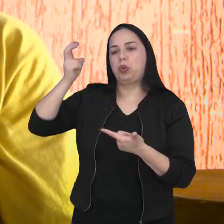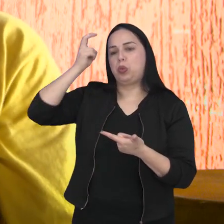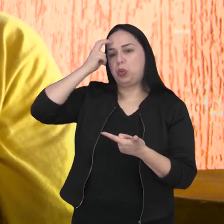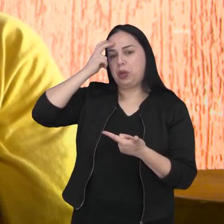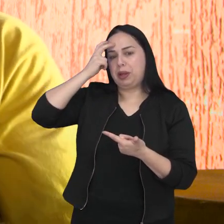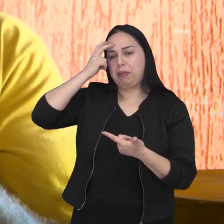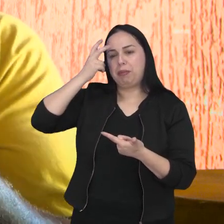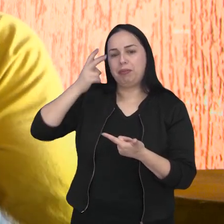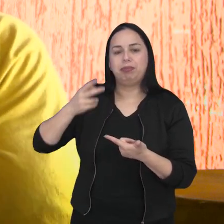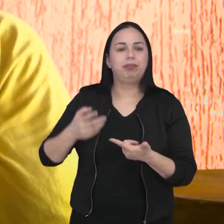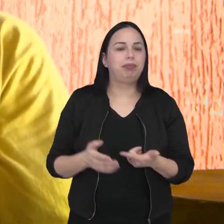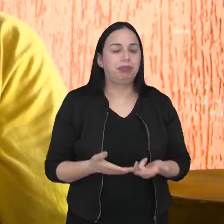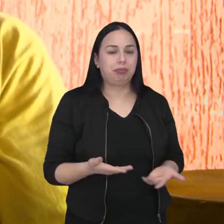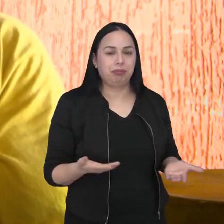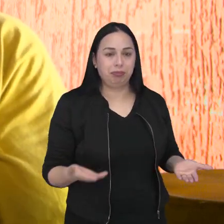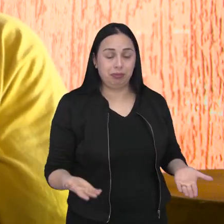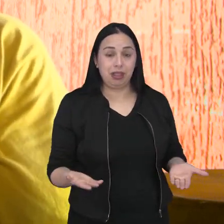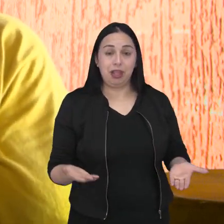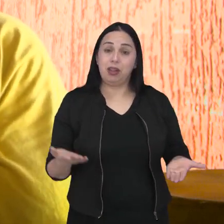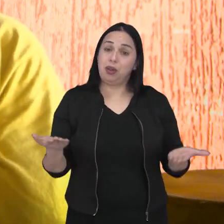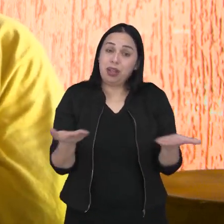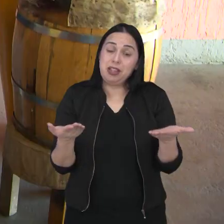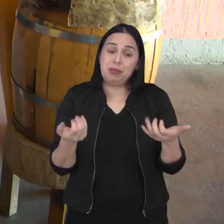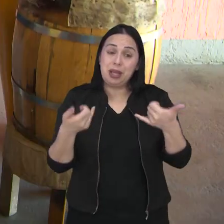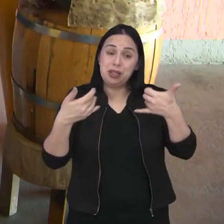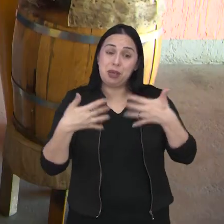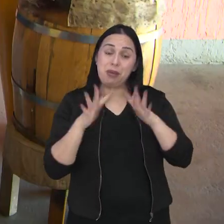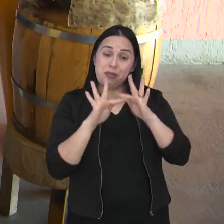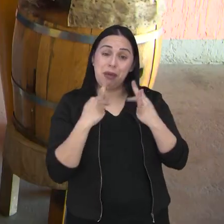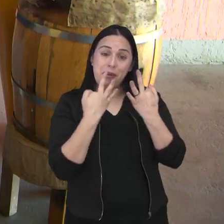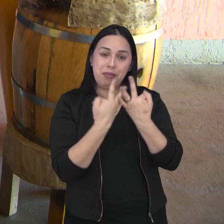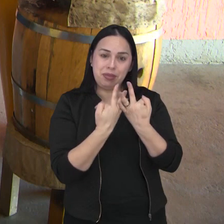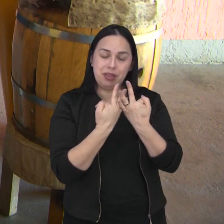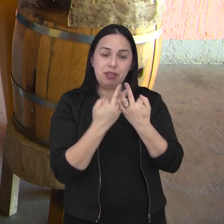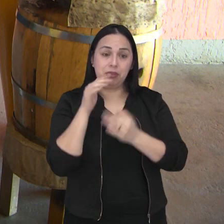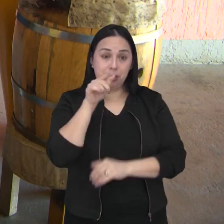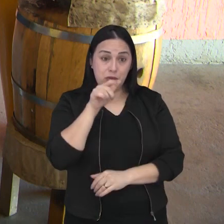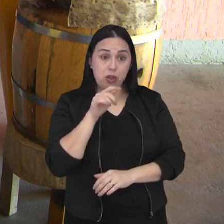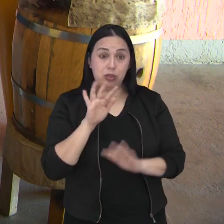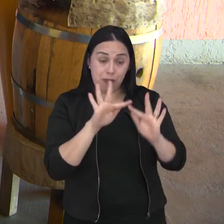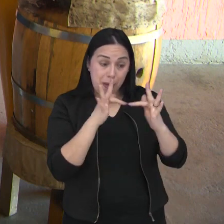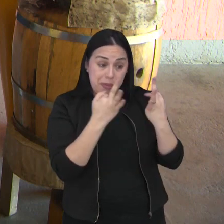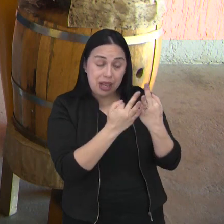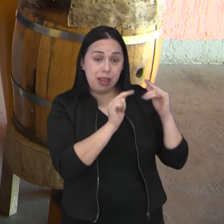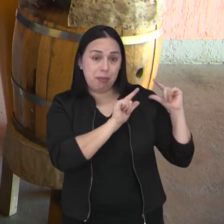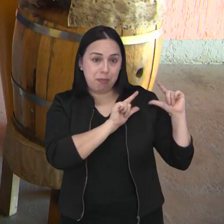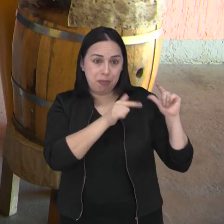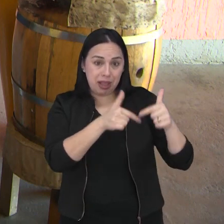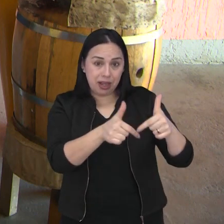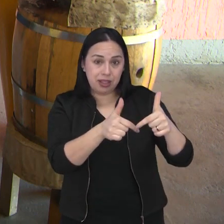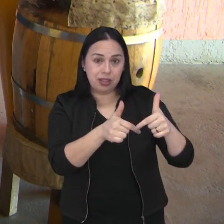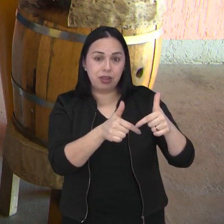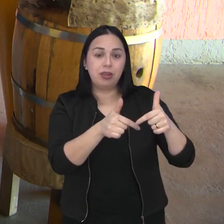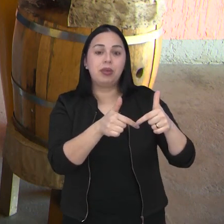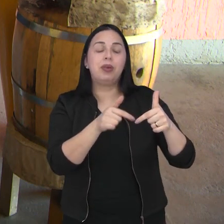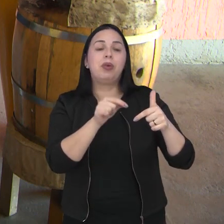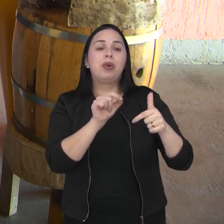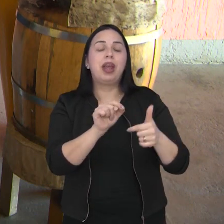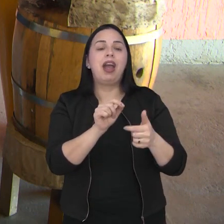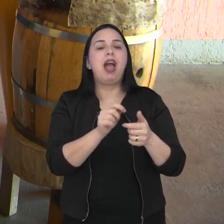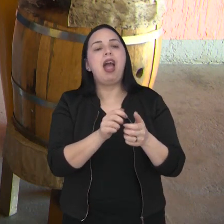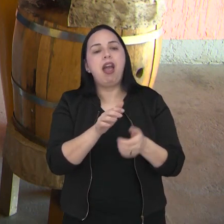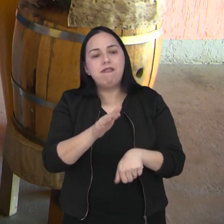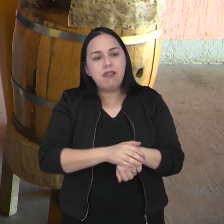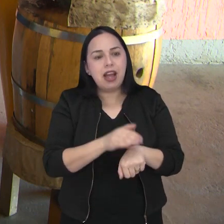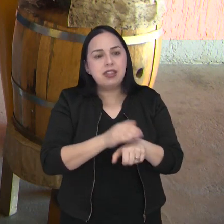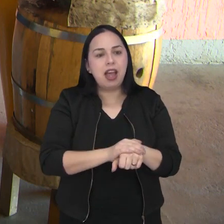dança, leva a nossa cultura da melhor forma possível, né? Já que a gente está falando de família, né? Você tem uma tradição que